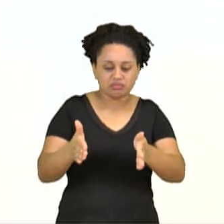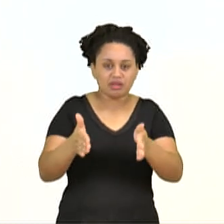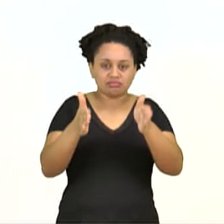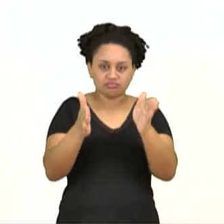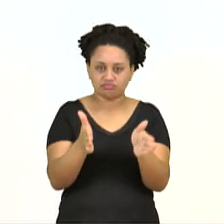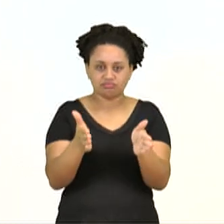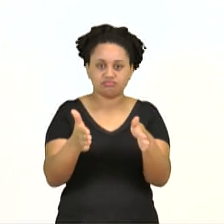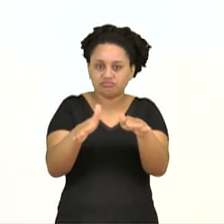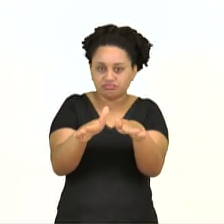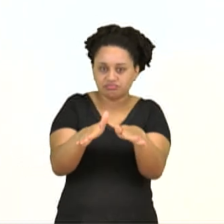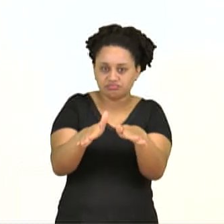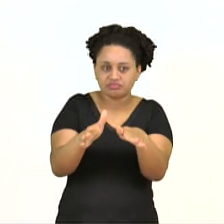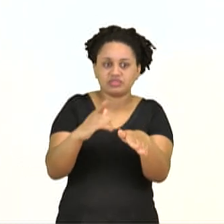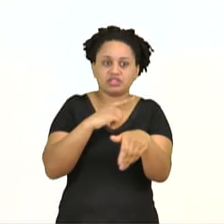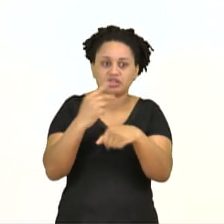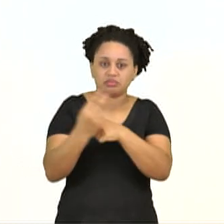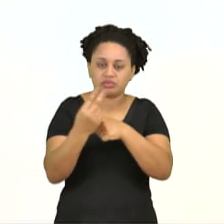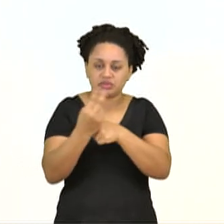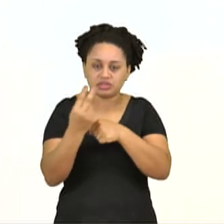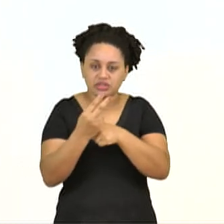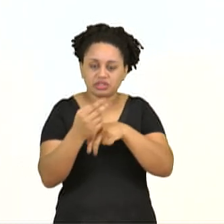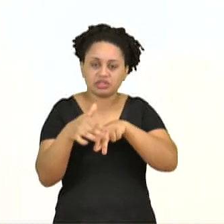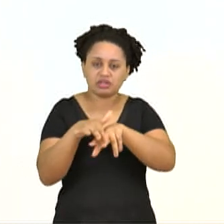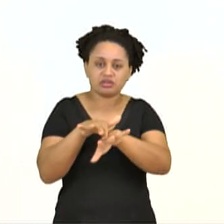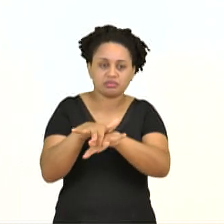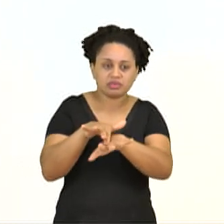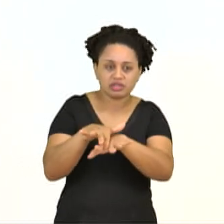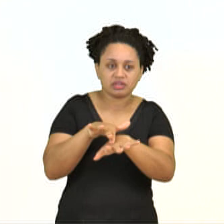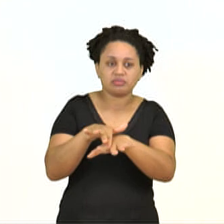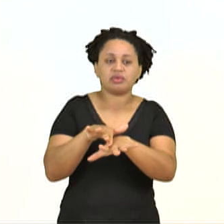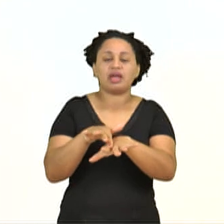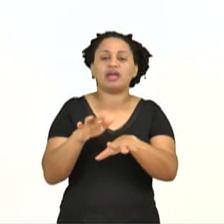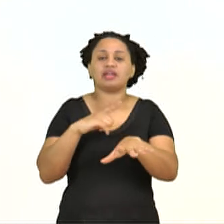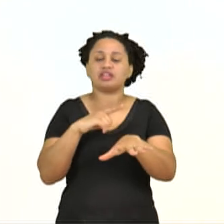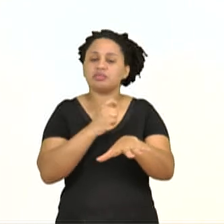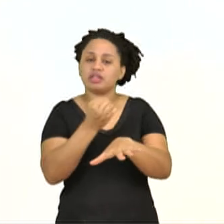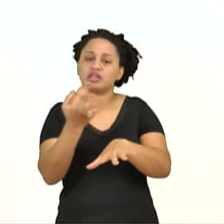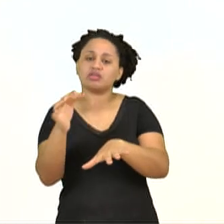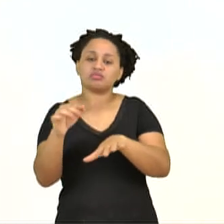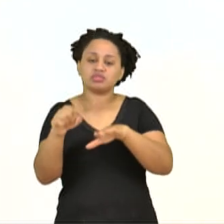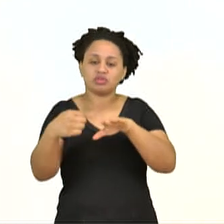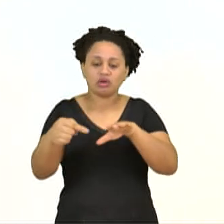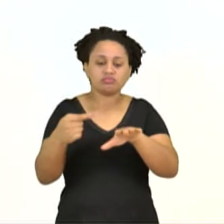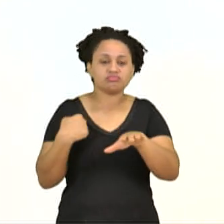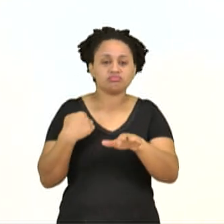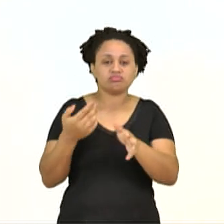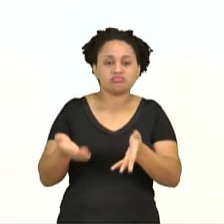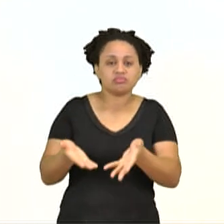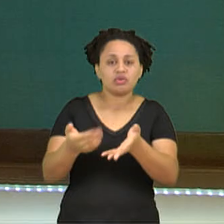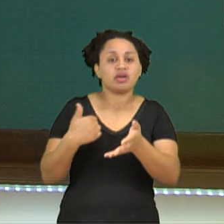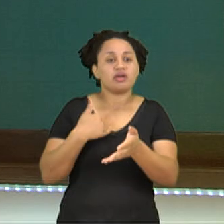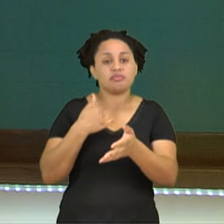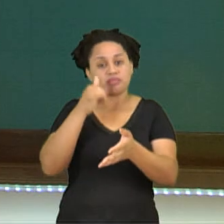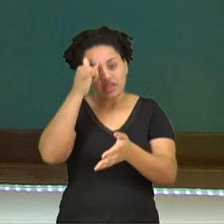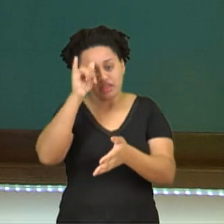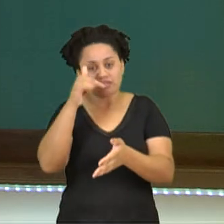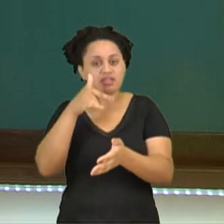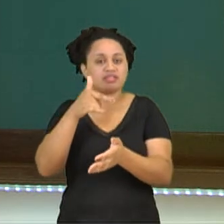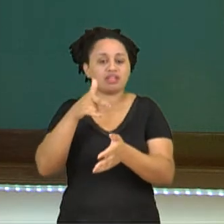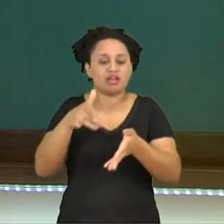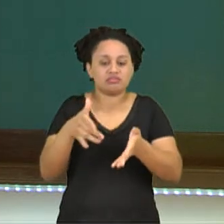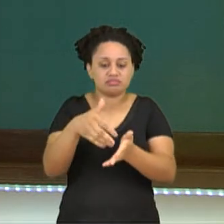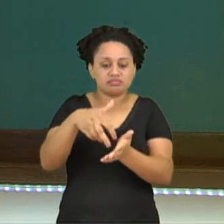pé, rodas de apoio evitam que a cadeira tombe para trás. Essa proteção de apoio para